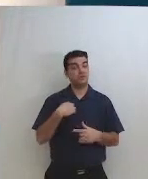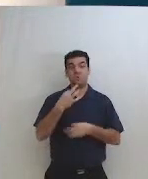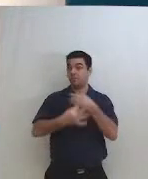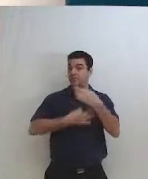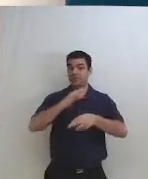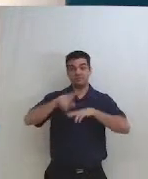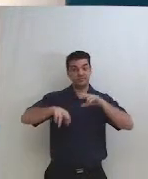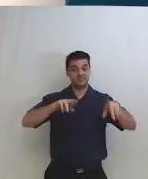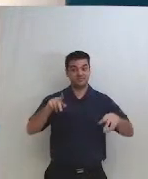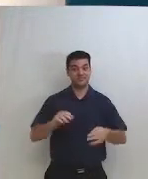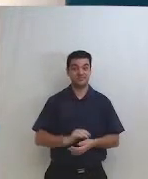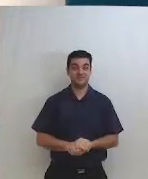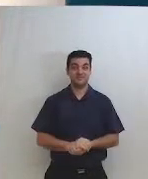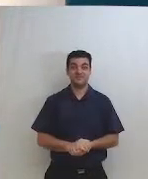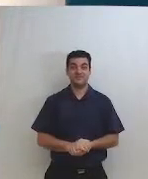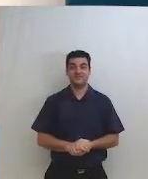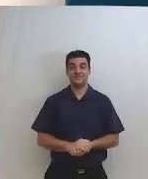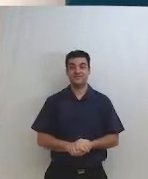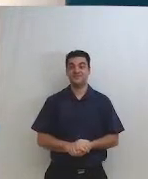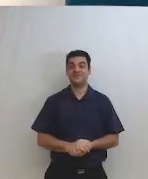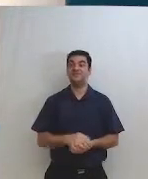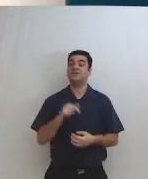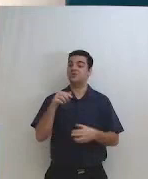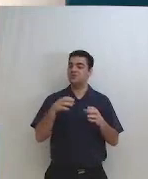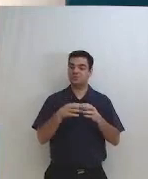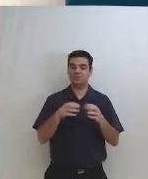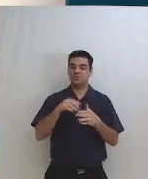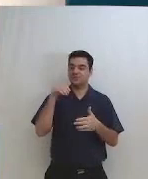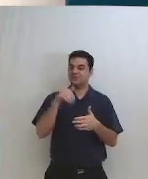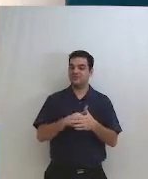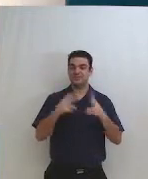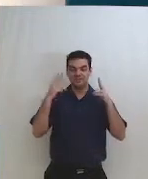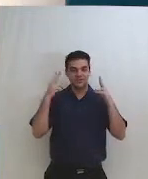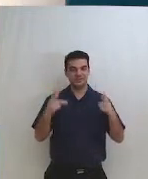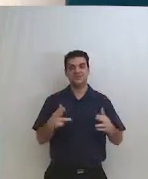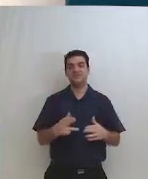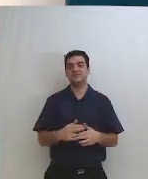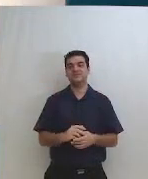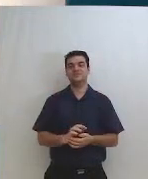assim proclamado o resultado por unanimidade nos termos do voto do ilustre relator.